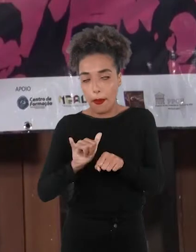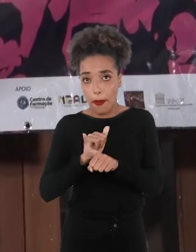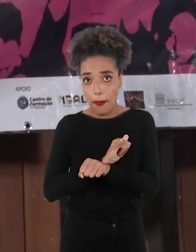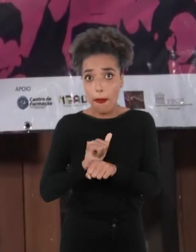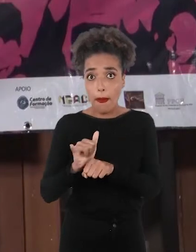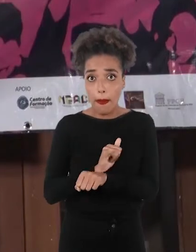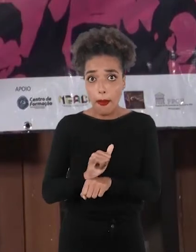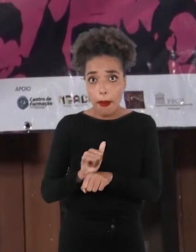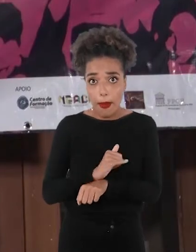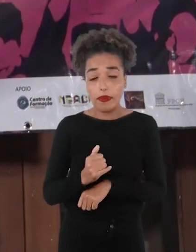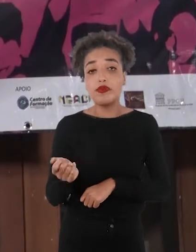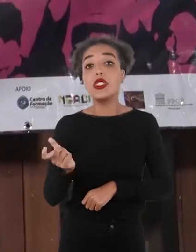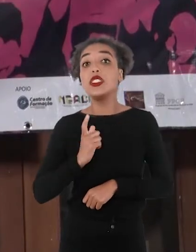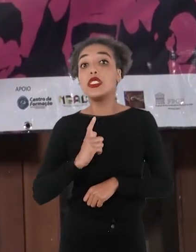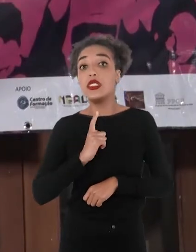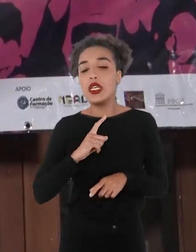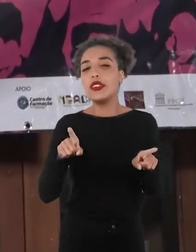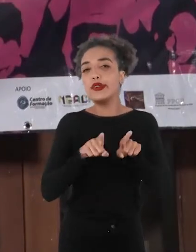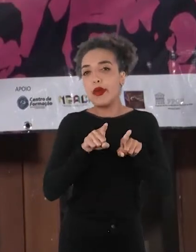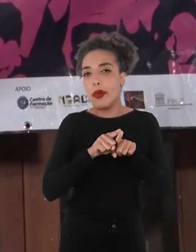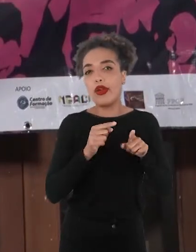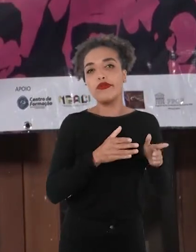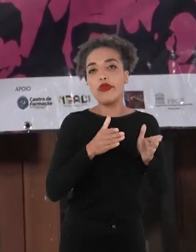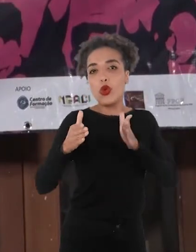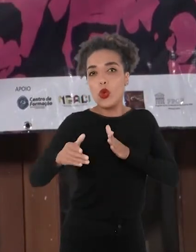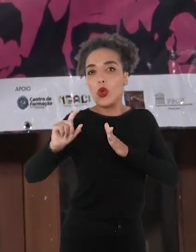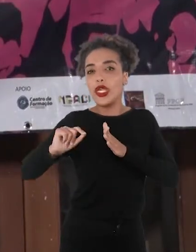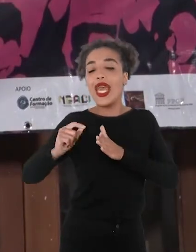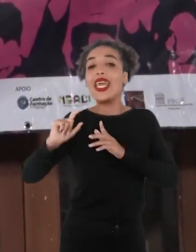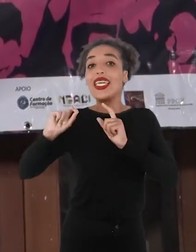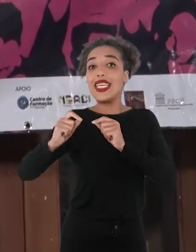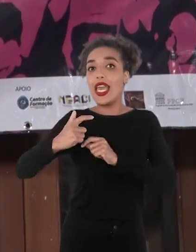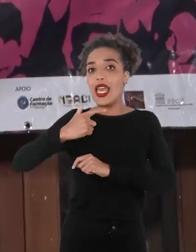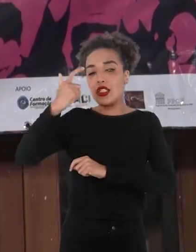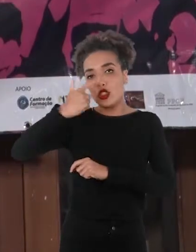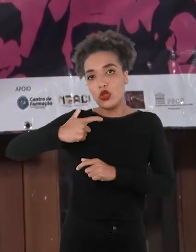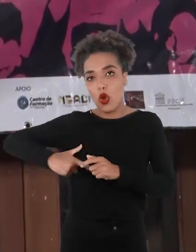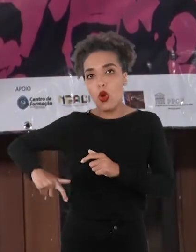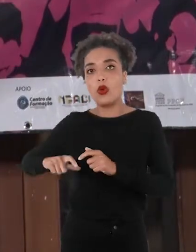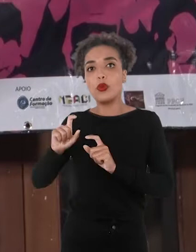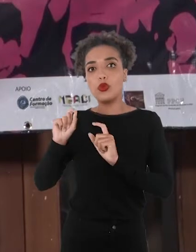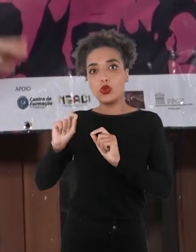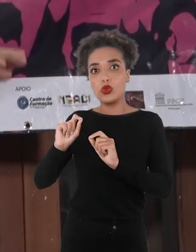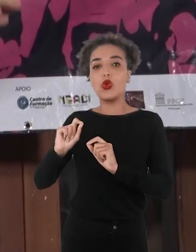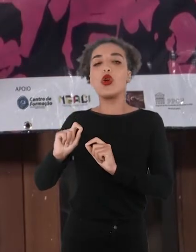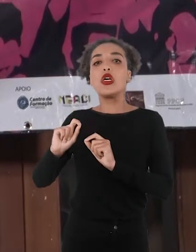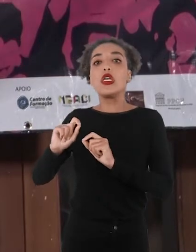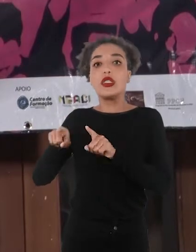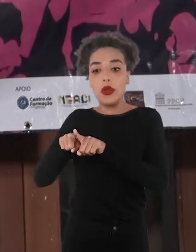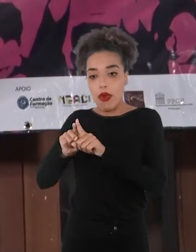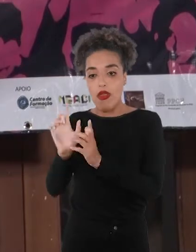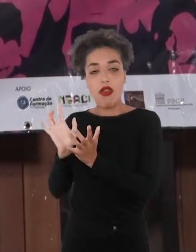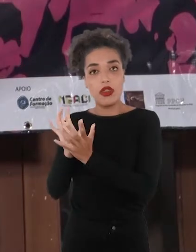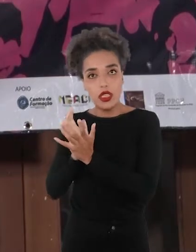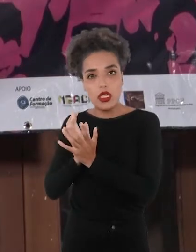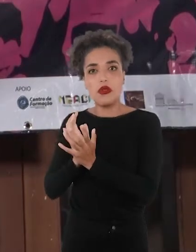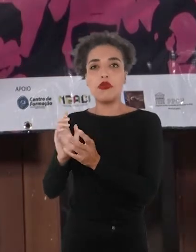Ele tem também uma pequena parte sobre o quem somos, né, da equipe, os objetivos. Então, também toda a